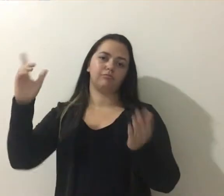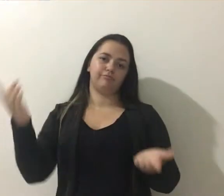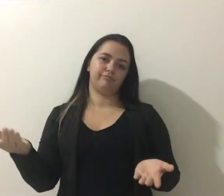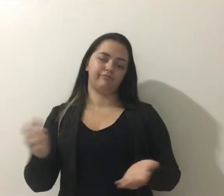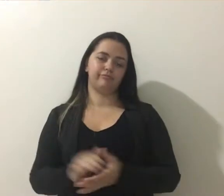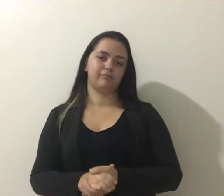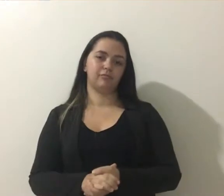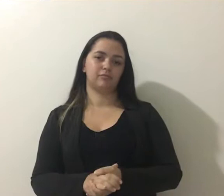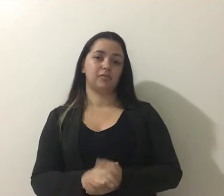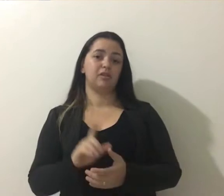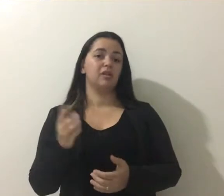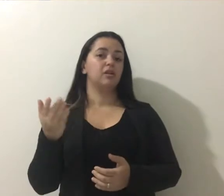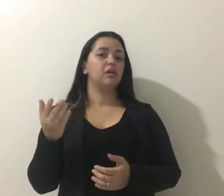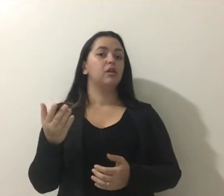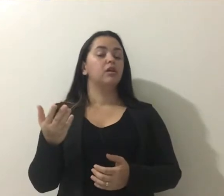sombrio,